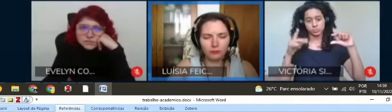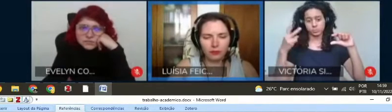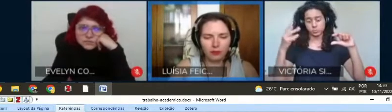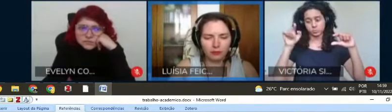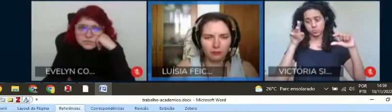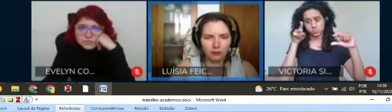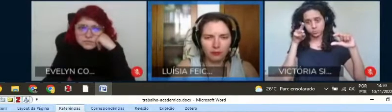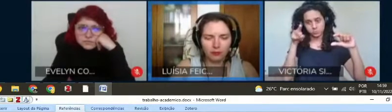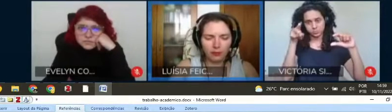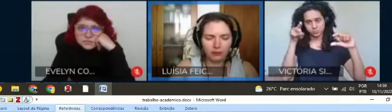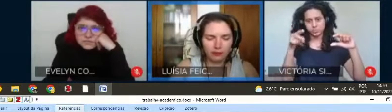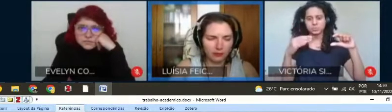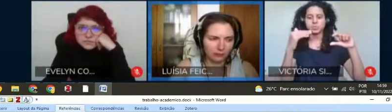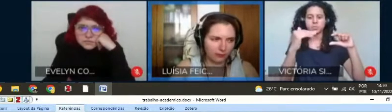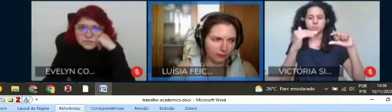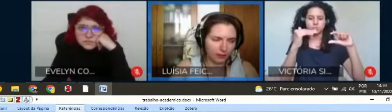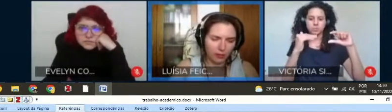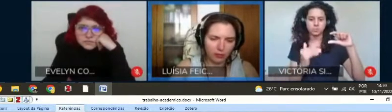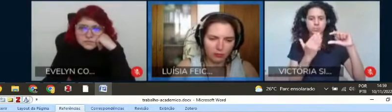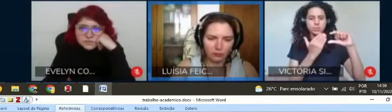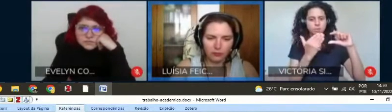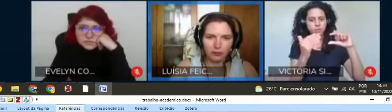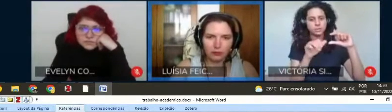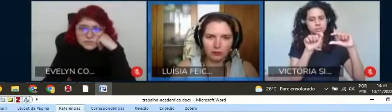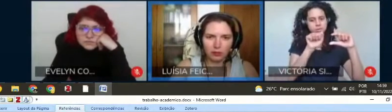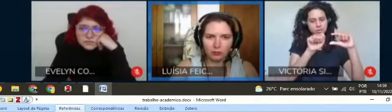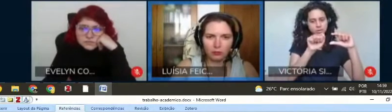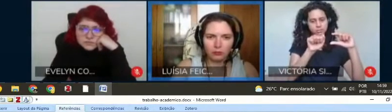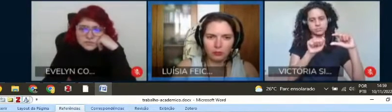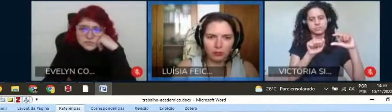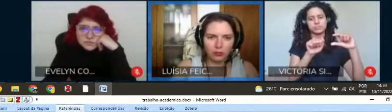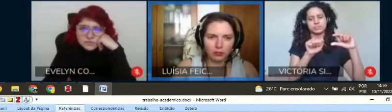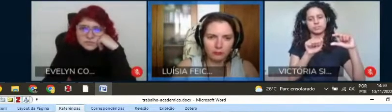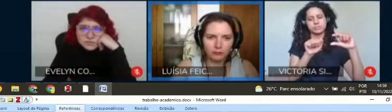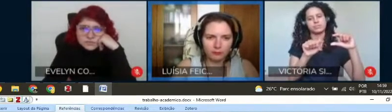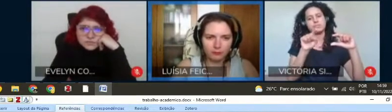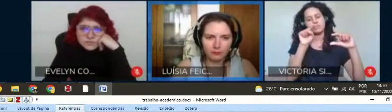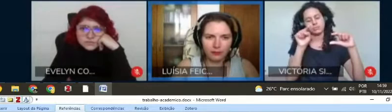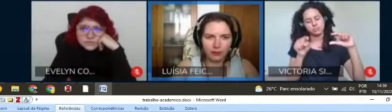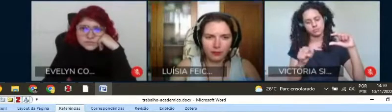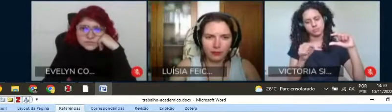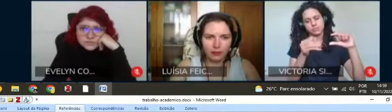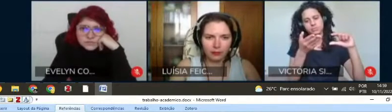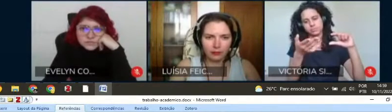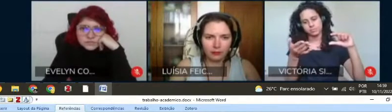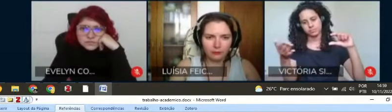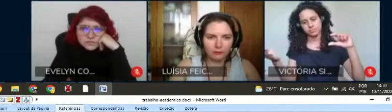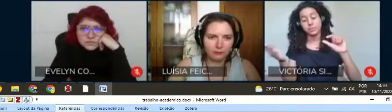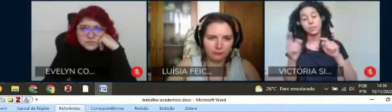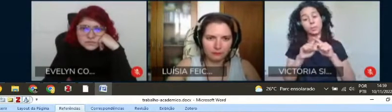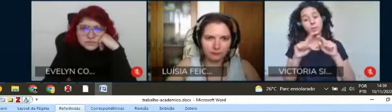vou e começo a escrever. Deixa eu ver. Jabuti.